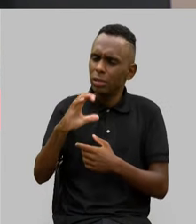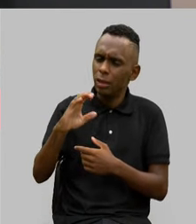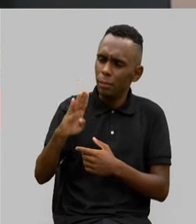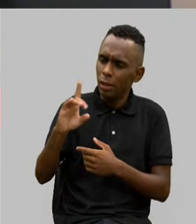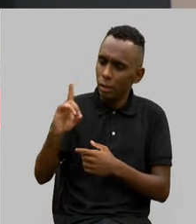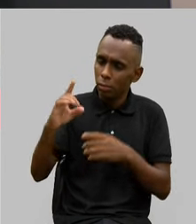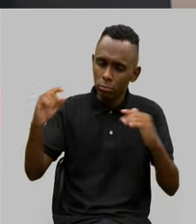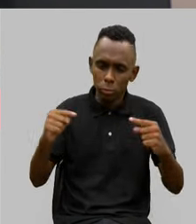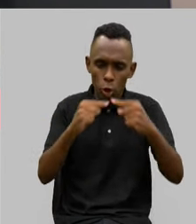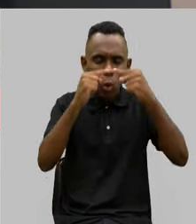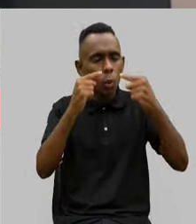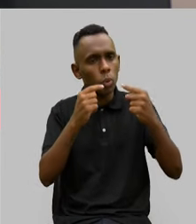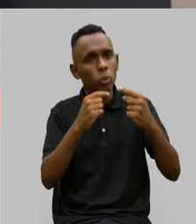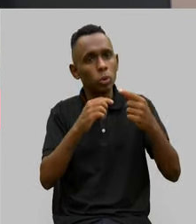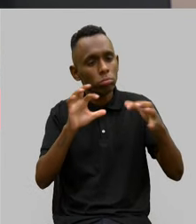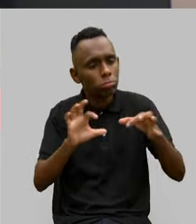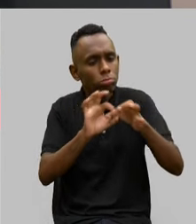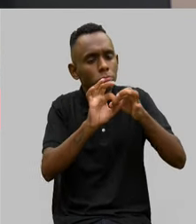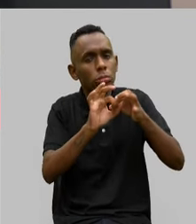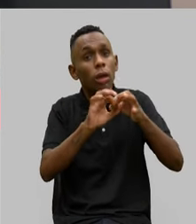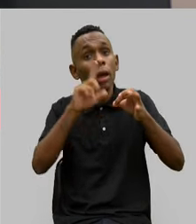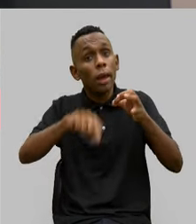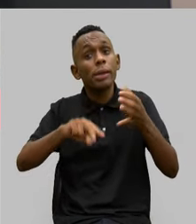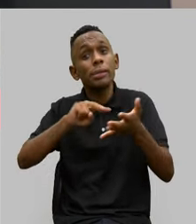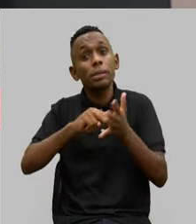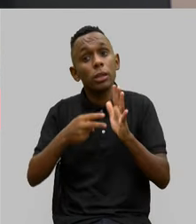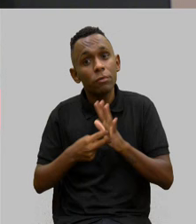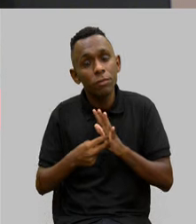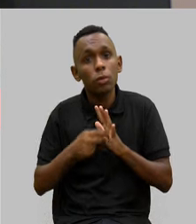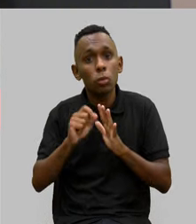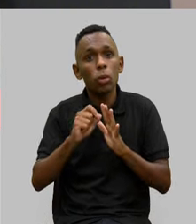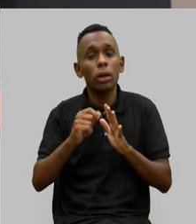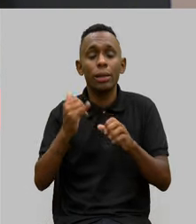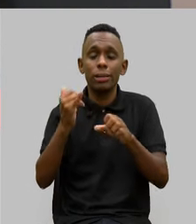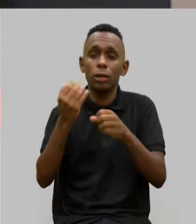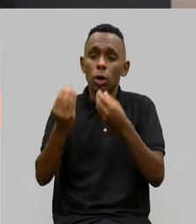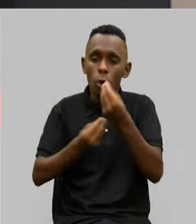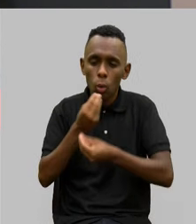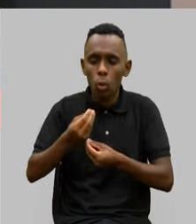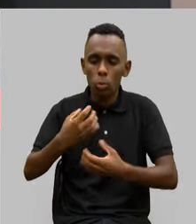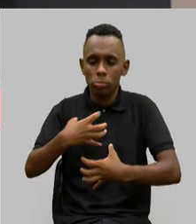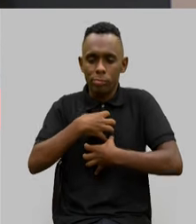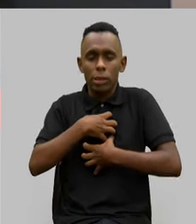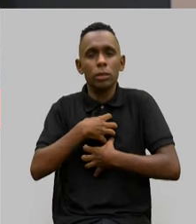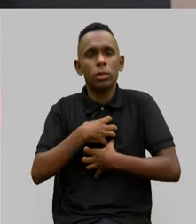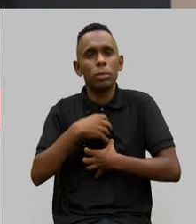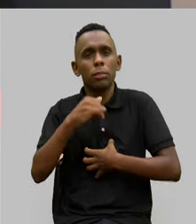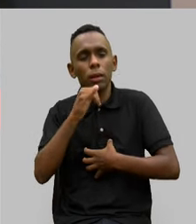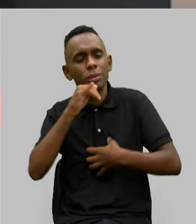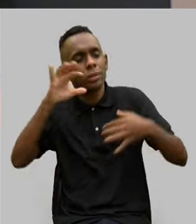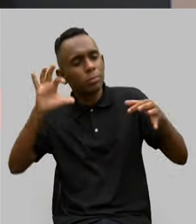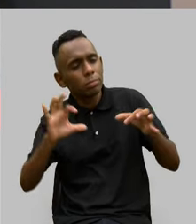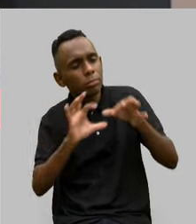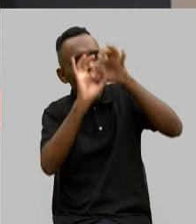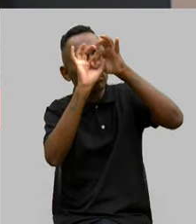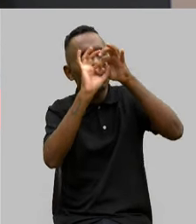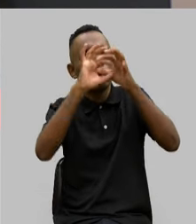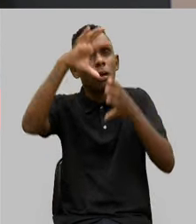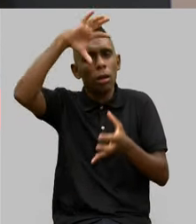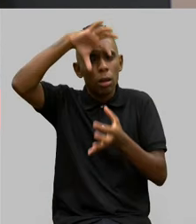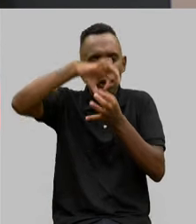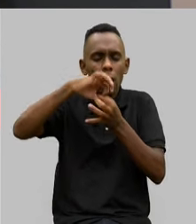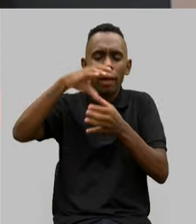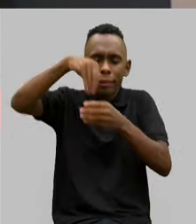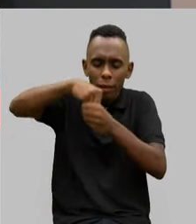receptor isso é só uma pequena parte do do mecanismo de ação tá liga no receptor mas ele faz o qu dentro da